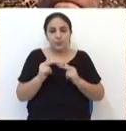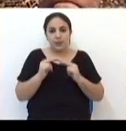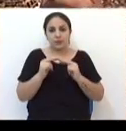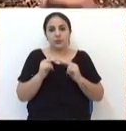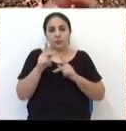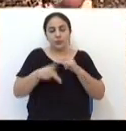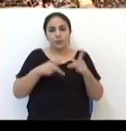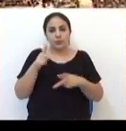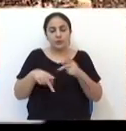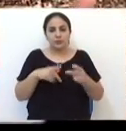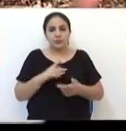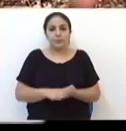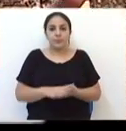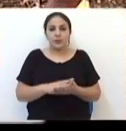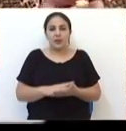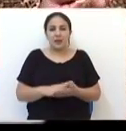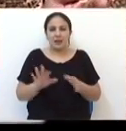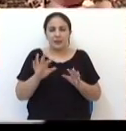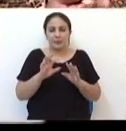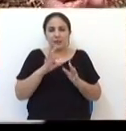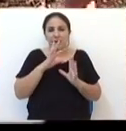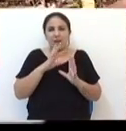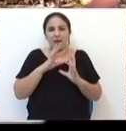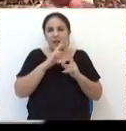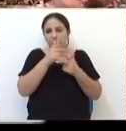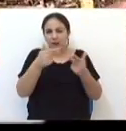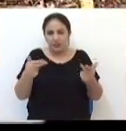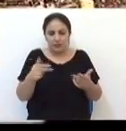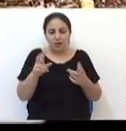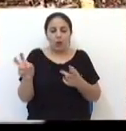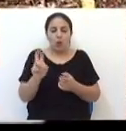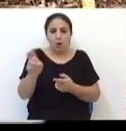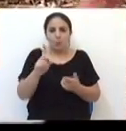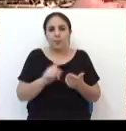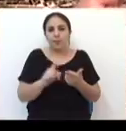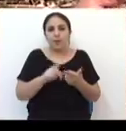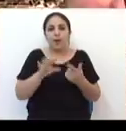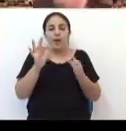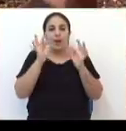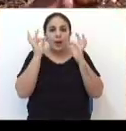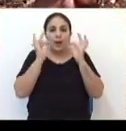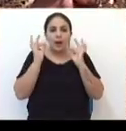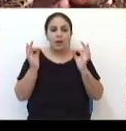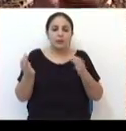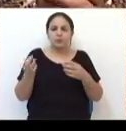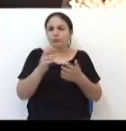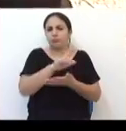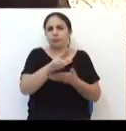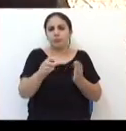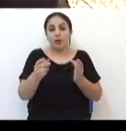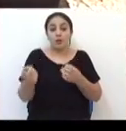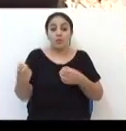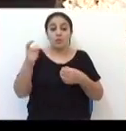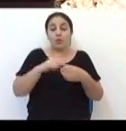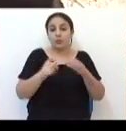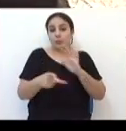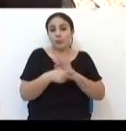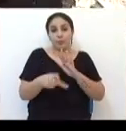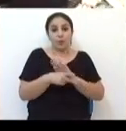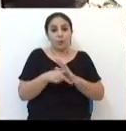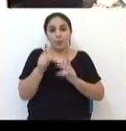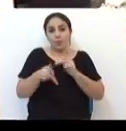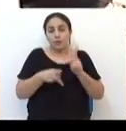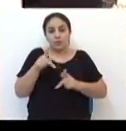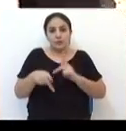de proliferar insetos, cobra, rato, acaba voltando para eles mesmos, que isso aqui tem depósito